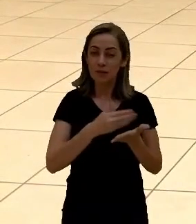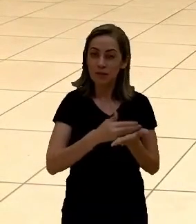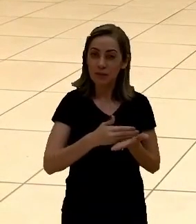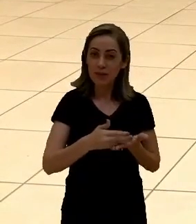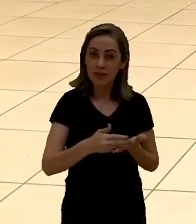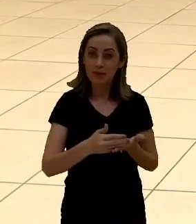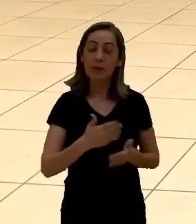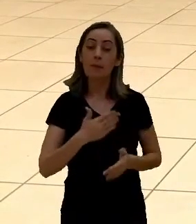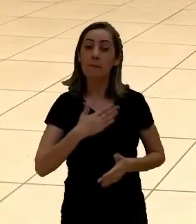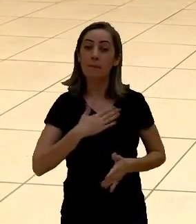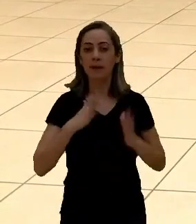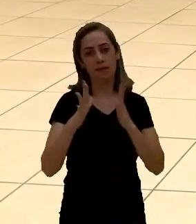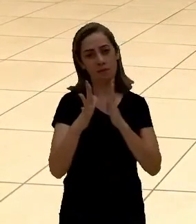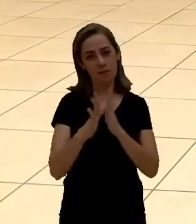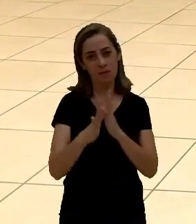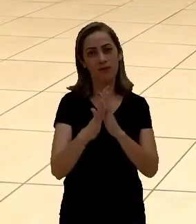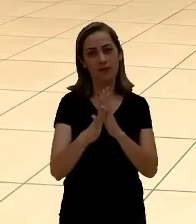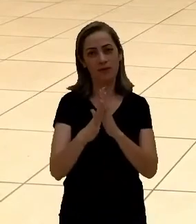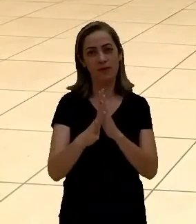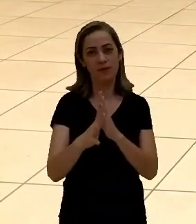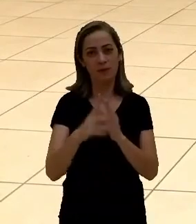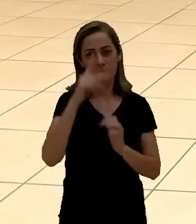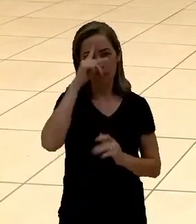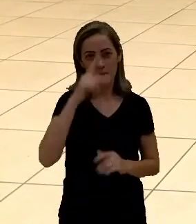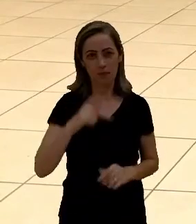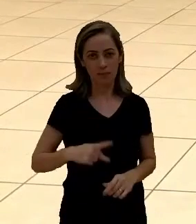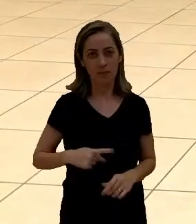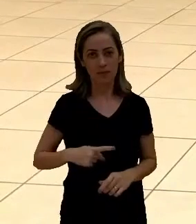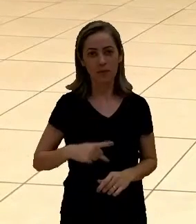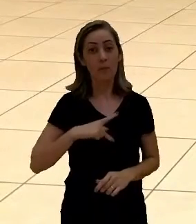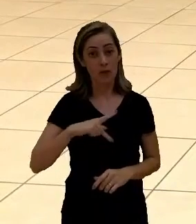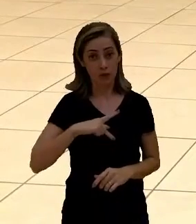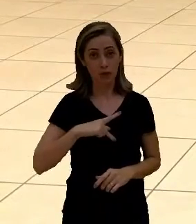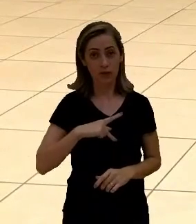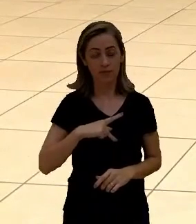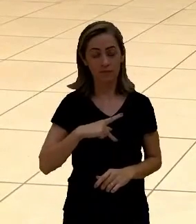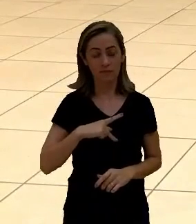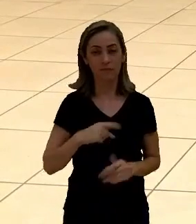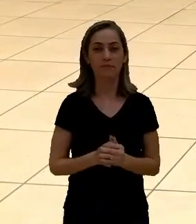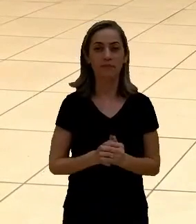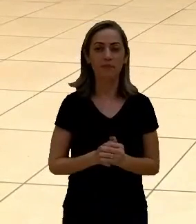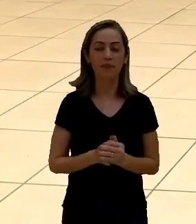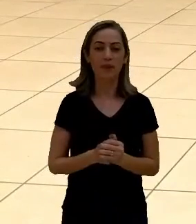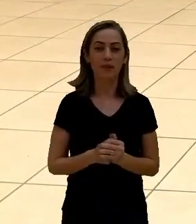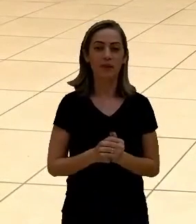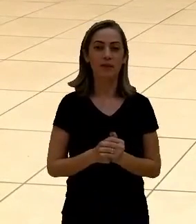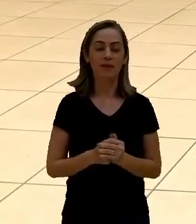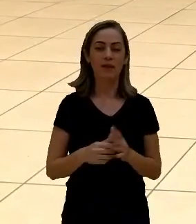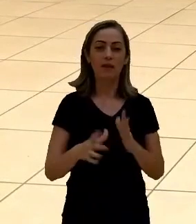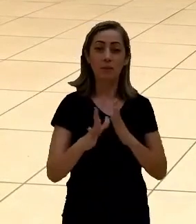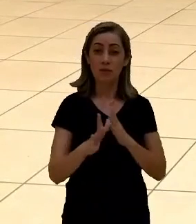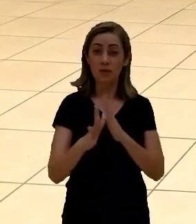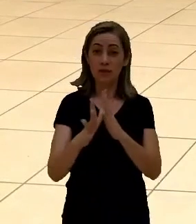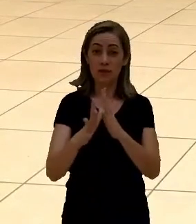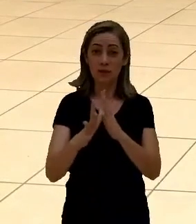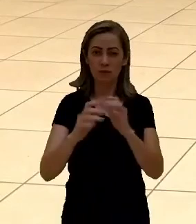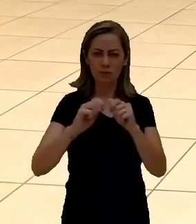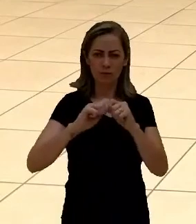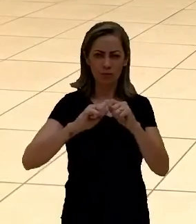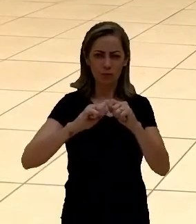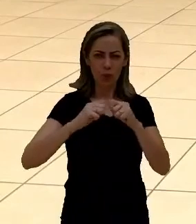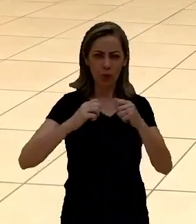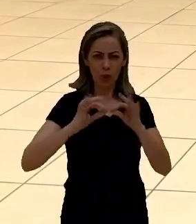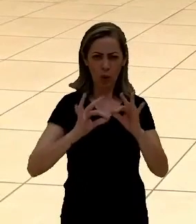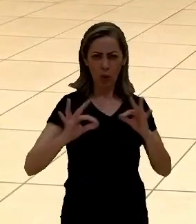procissão é uma procissão particular vou até a igreja então a procissão pode ser longa ou curta dependendo da